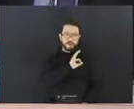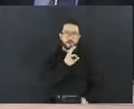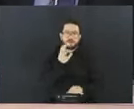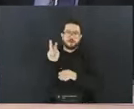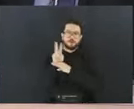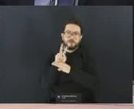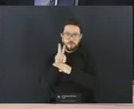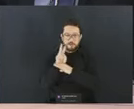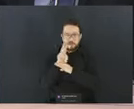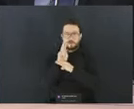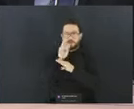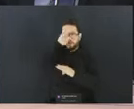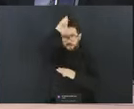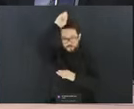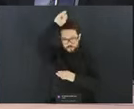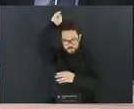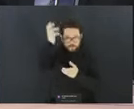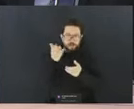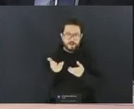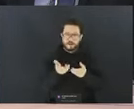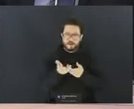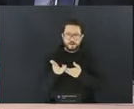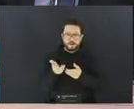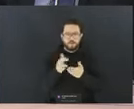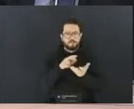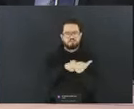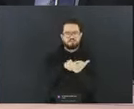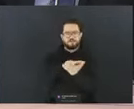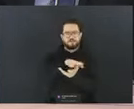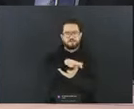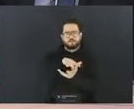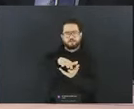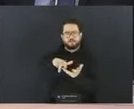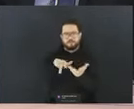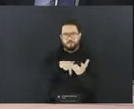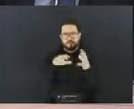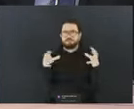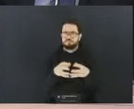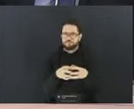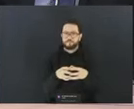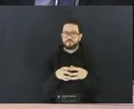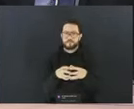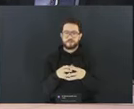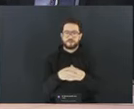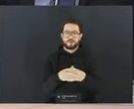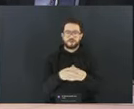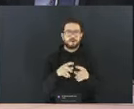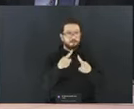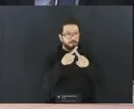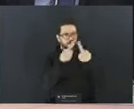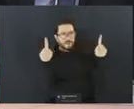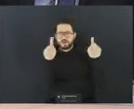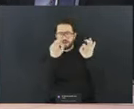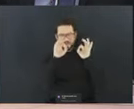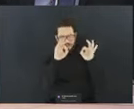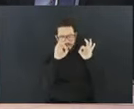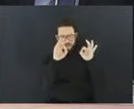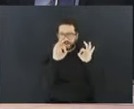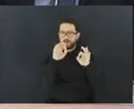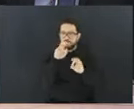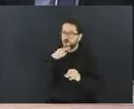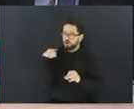Polícia Civil e vários outros órgãos que está sendo definido aí com esse grupo. Mas só pode ter certeza que é uma preocupação da polícia e a gente